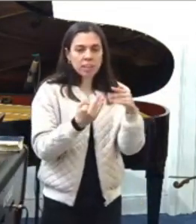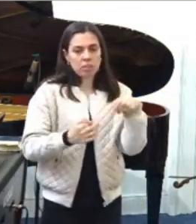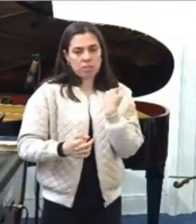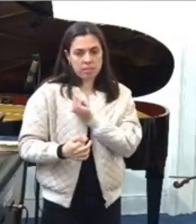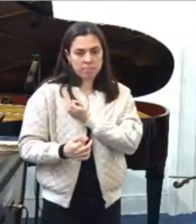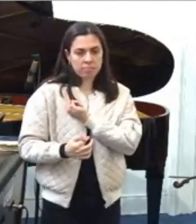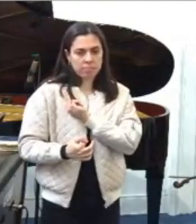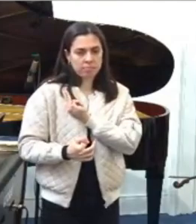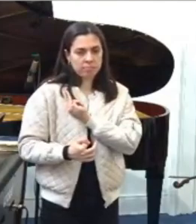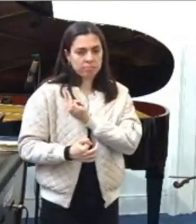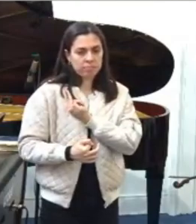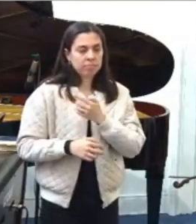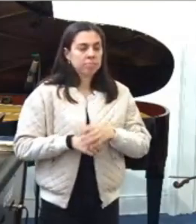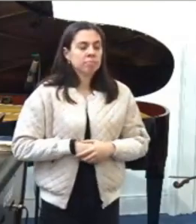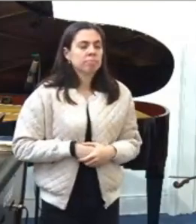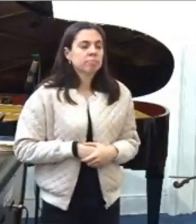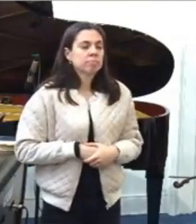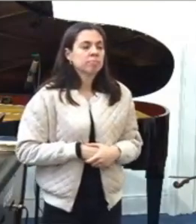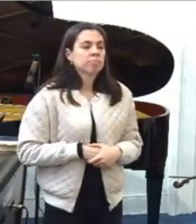novamente.